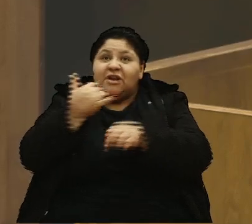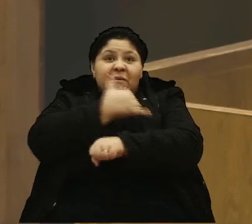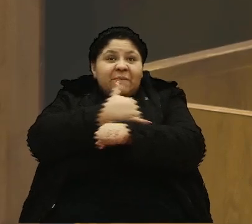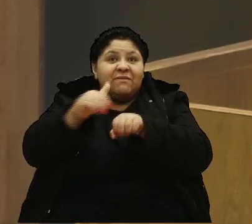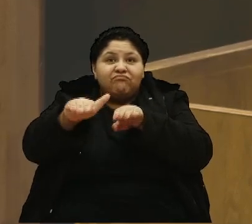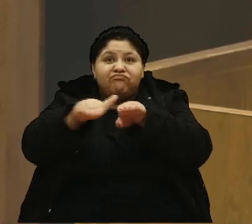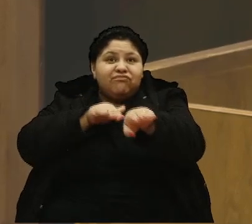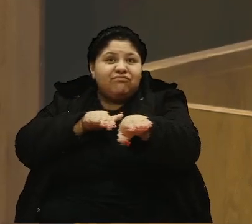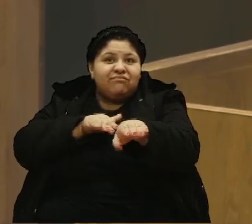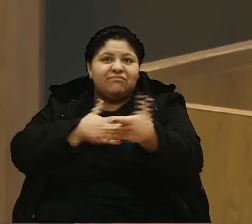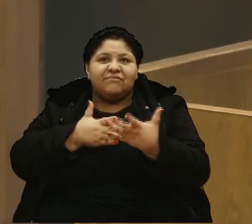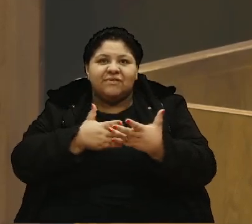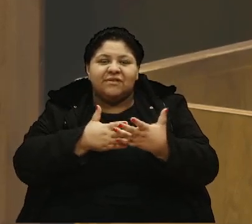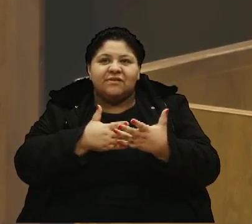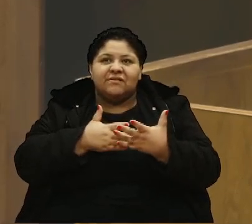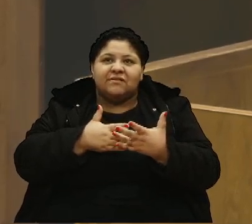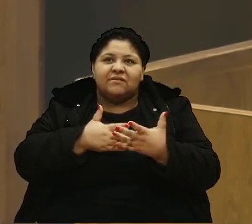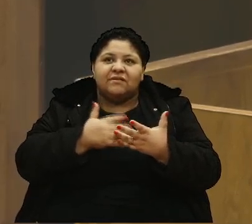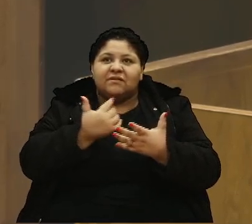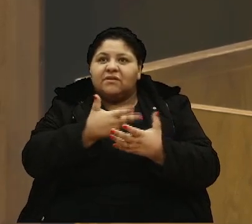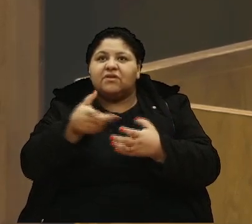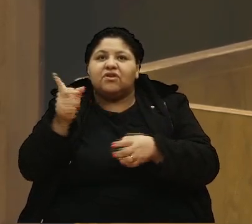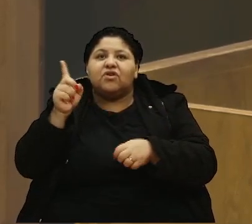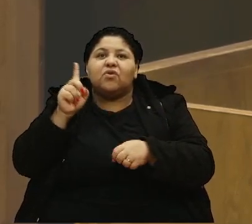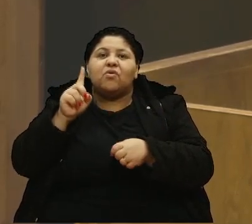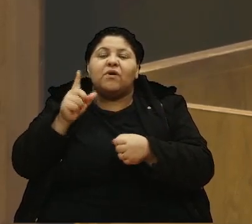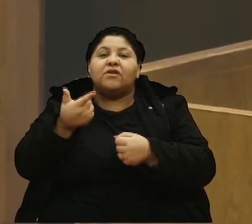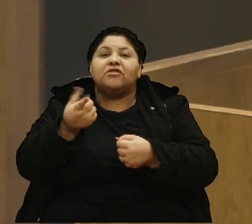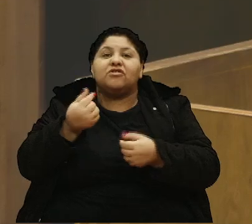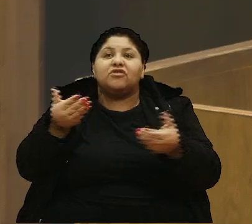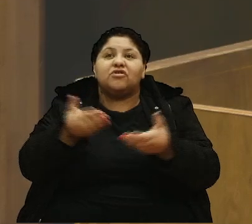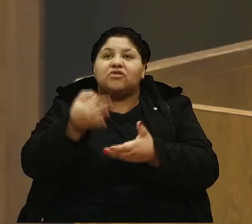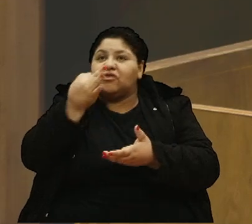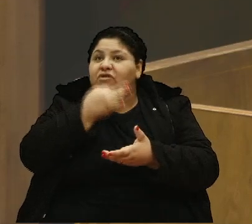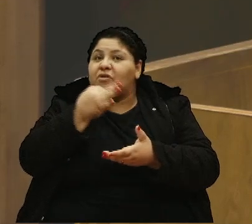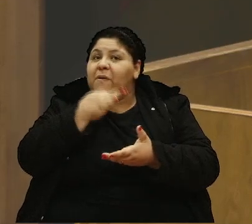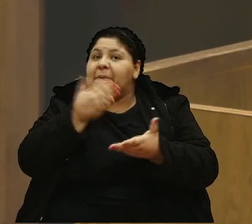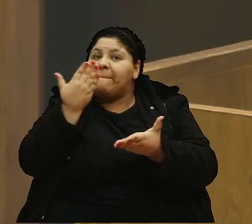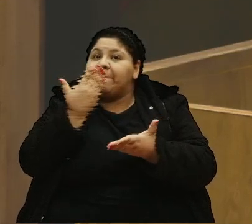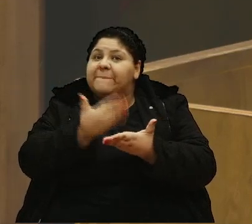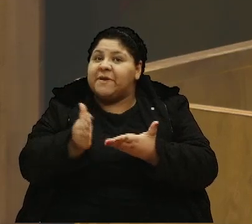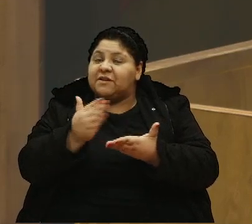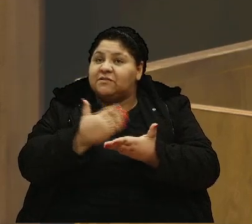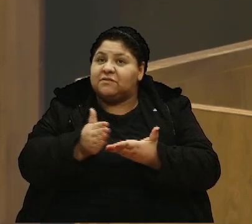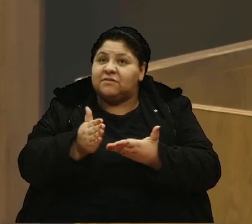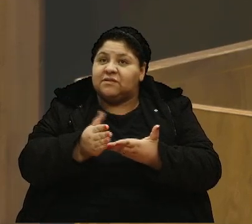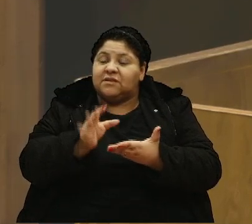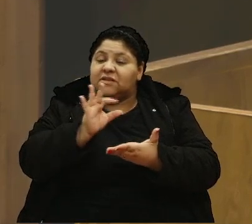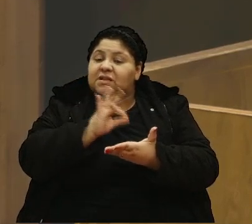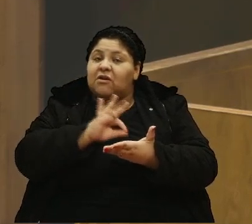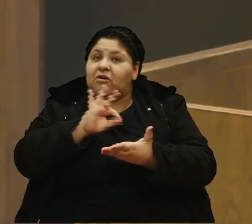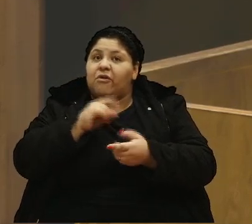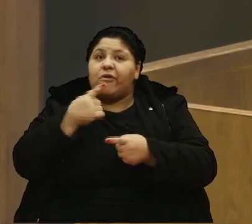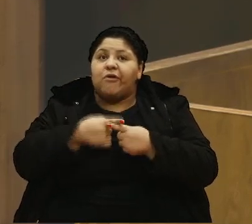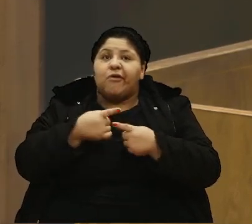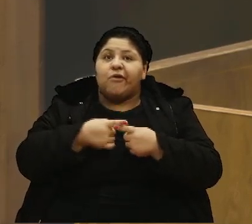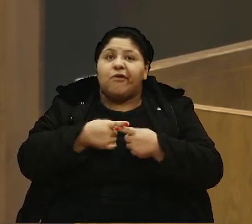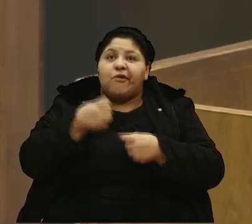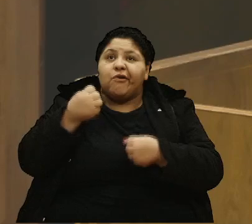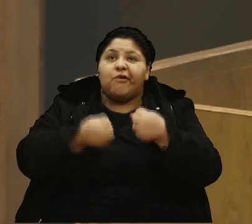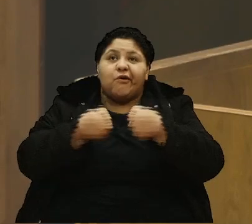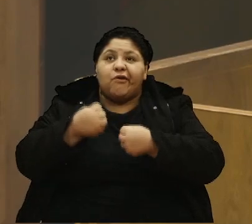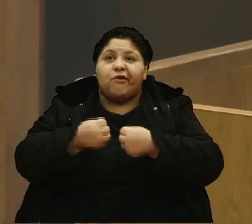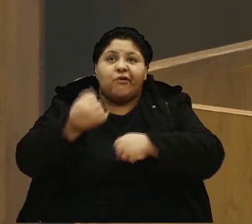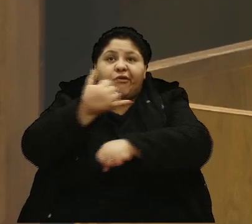cidade. Quanto de recurso que hoje Caxias do Sul está perdendo, está deixando de ganhar, porque os veículos não